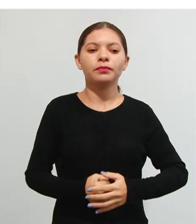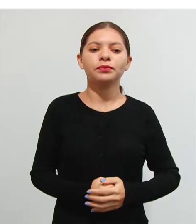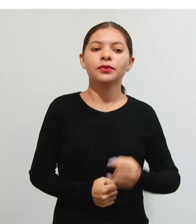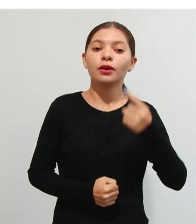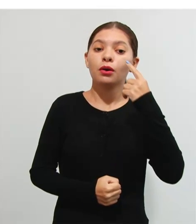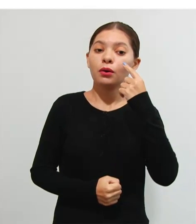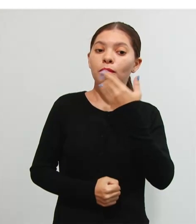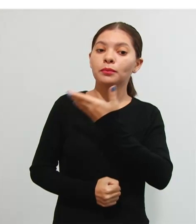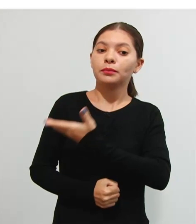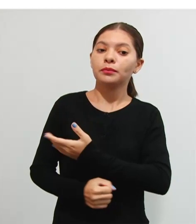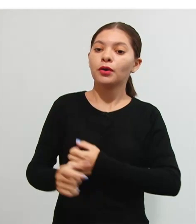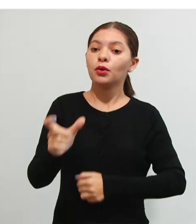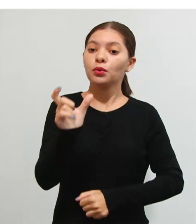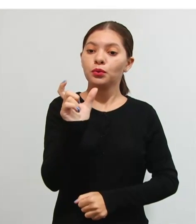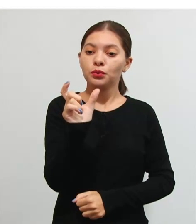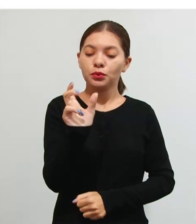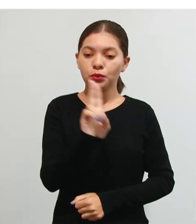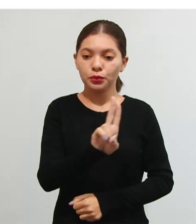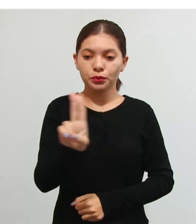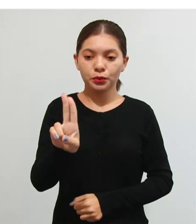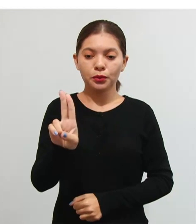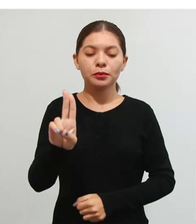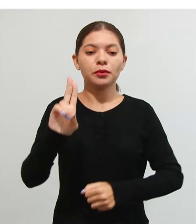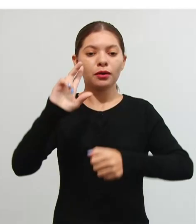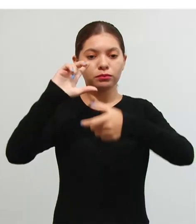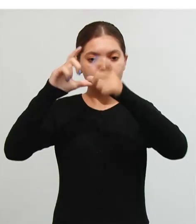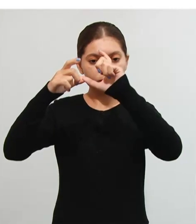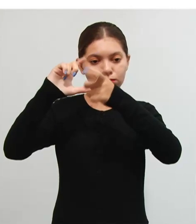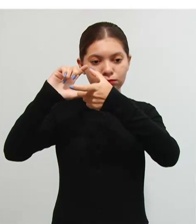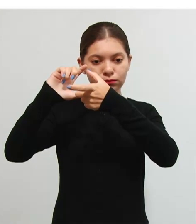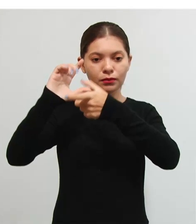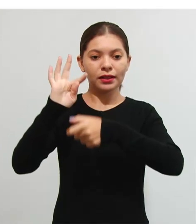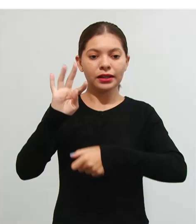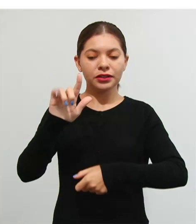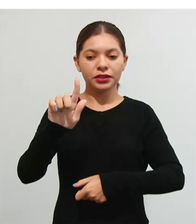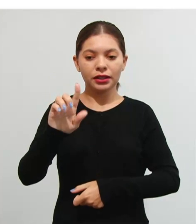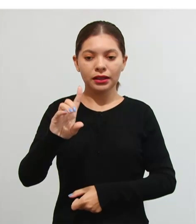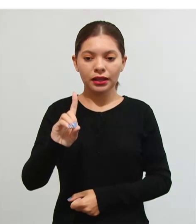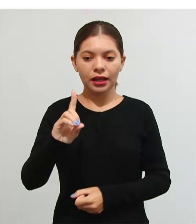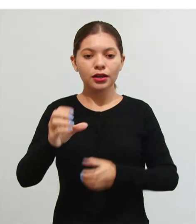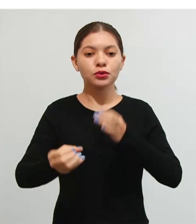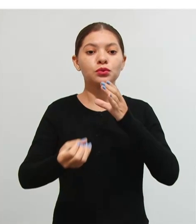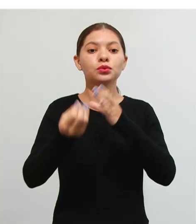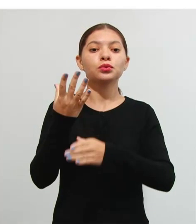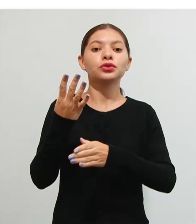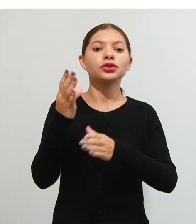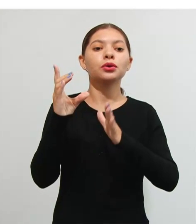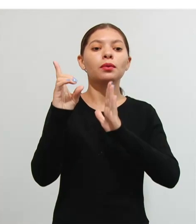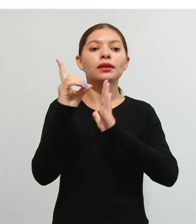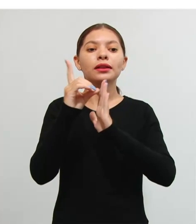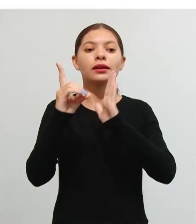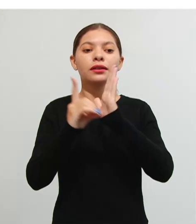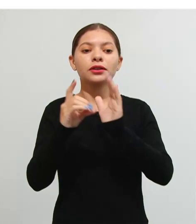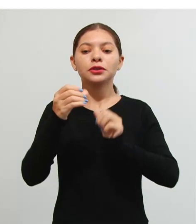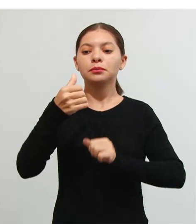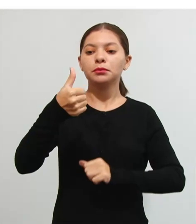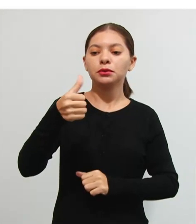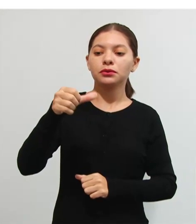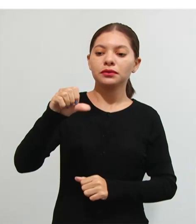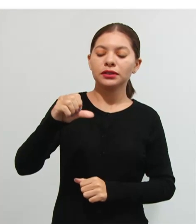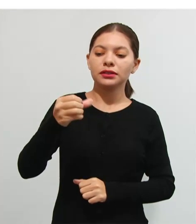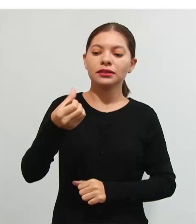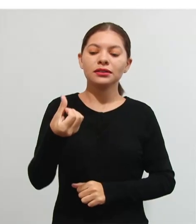termo transtorno global do desenvolvimento, o conhecido TGD, surgiu na década de